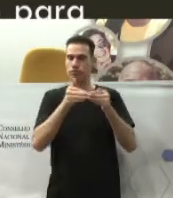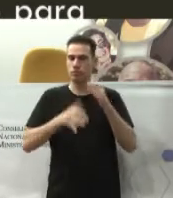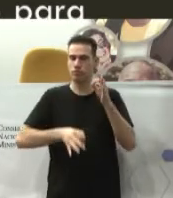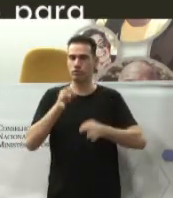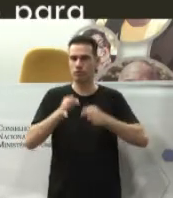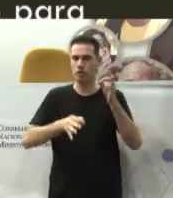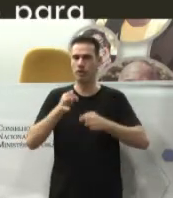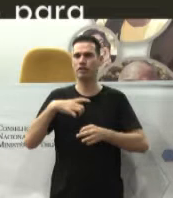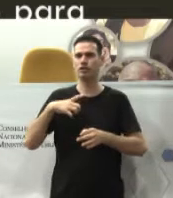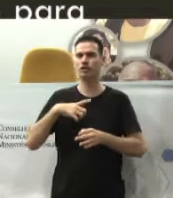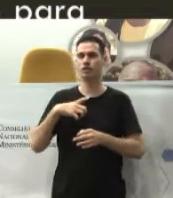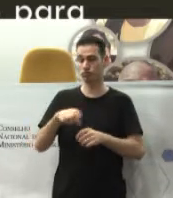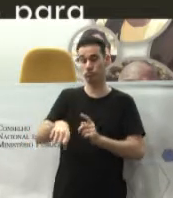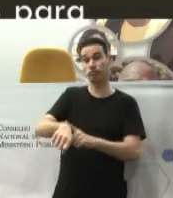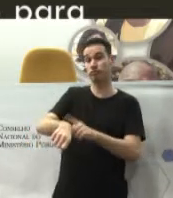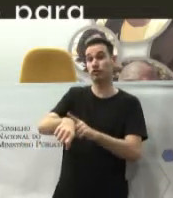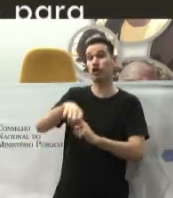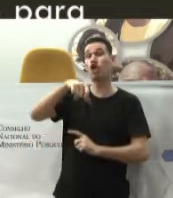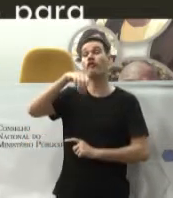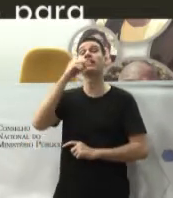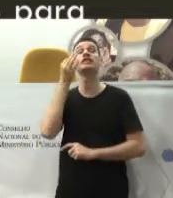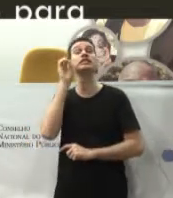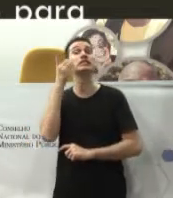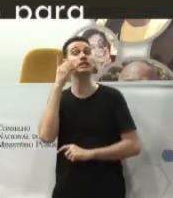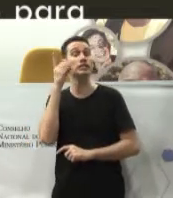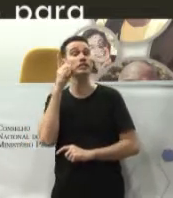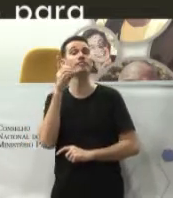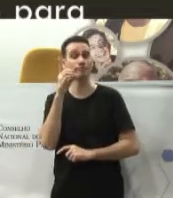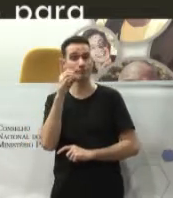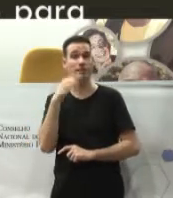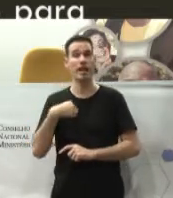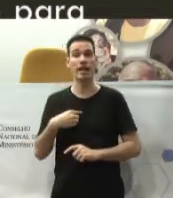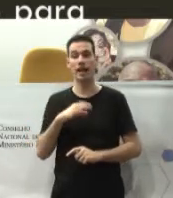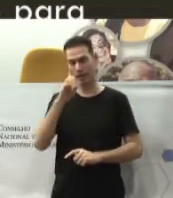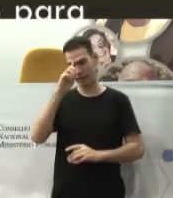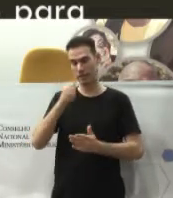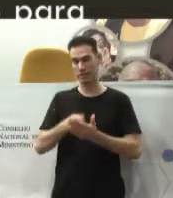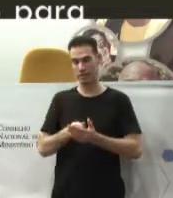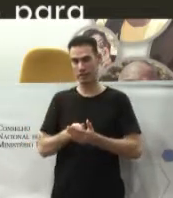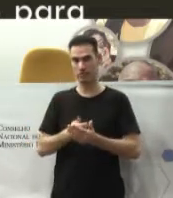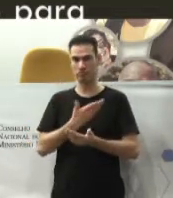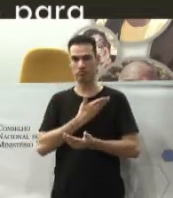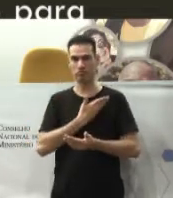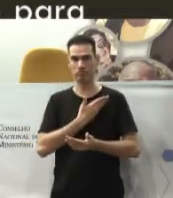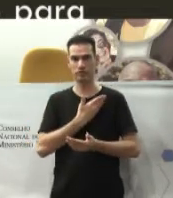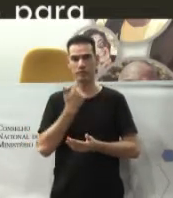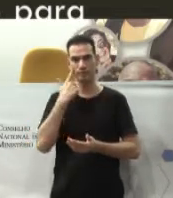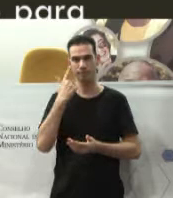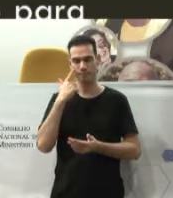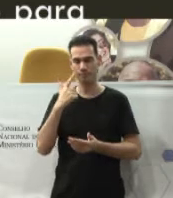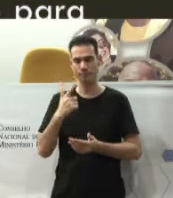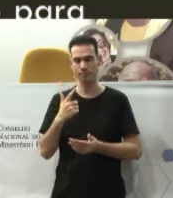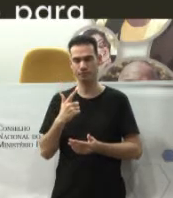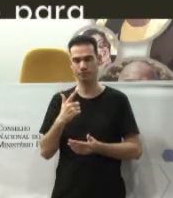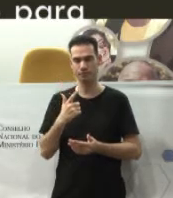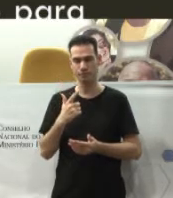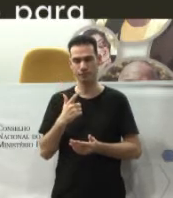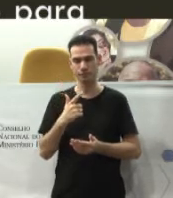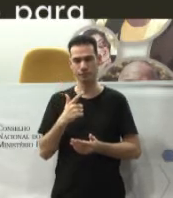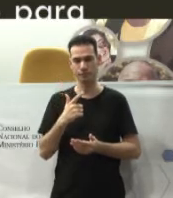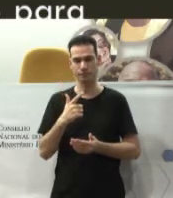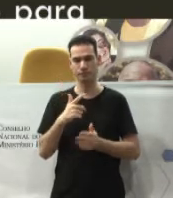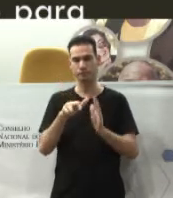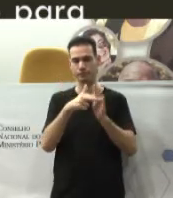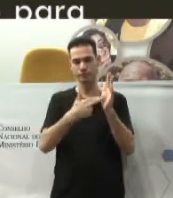90 dias. A sentença, que foi prolatada por um colega meu, ele fixava o cronograma de